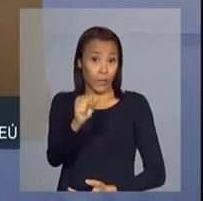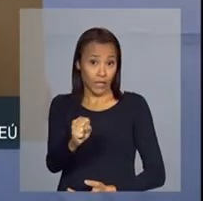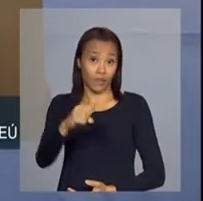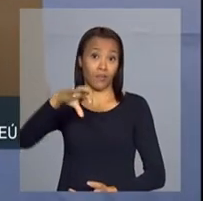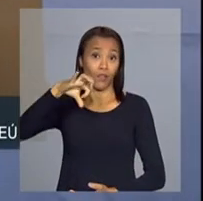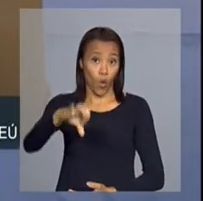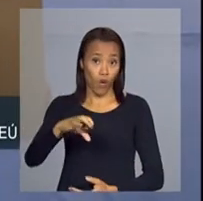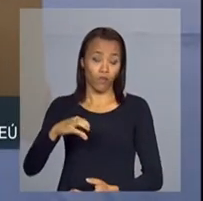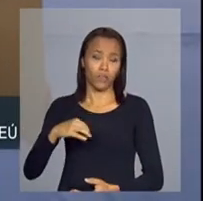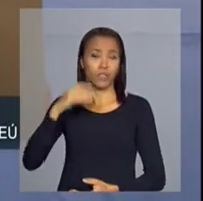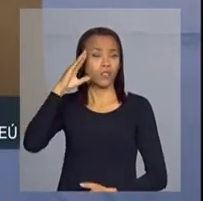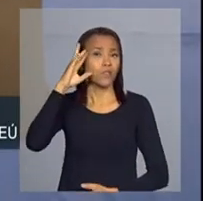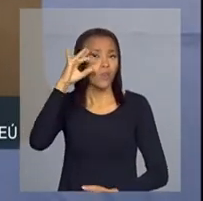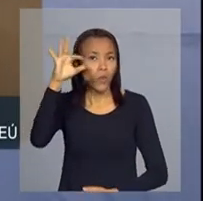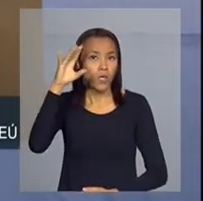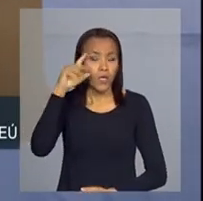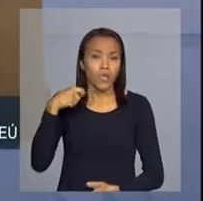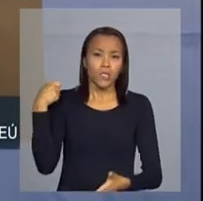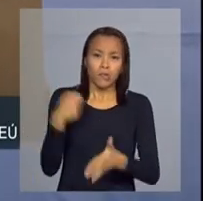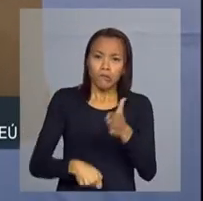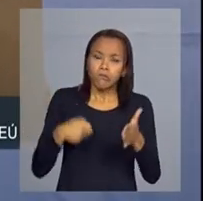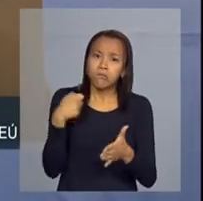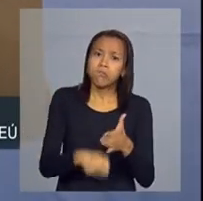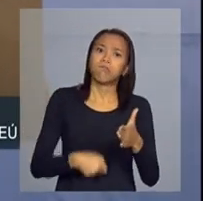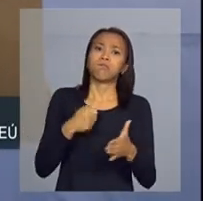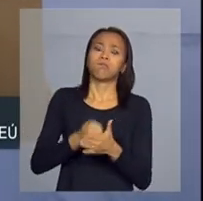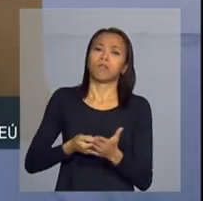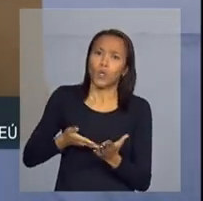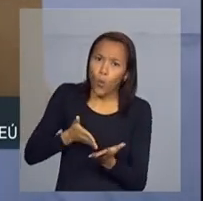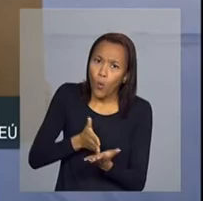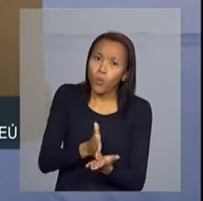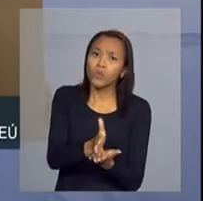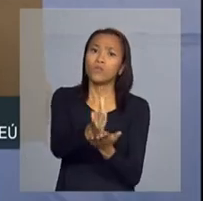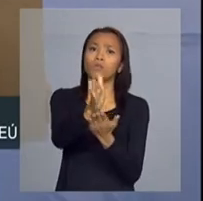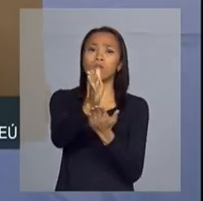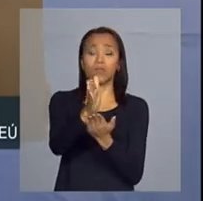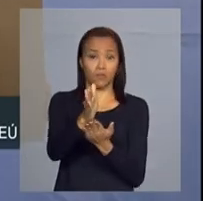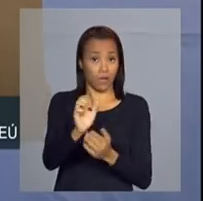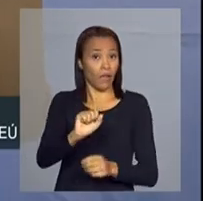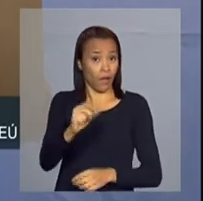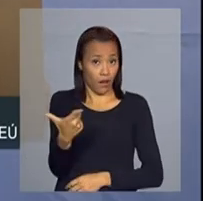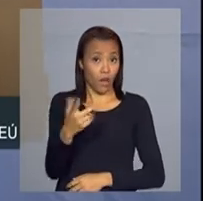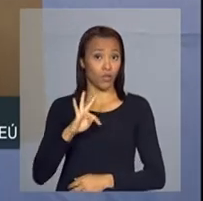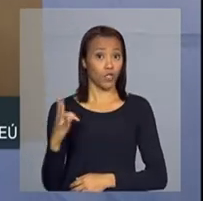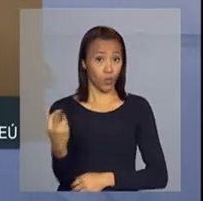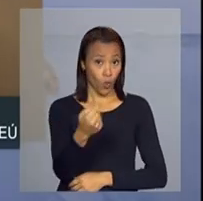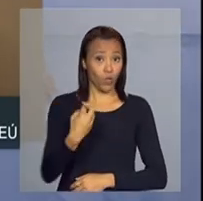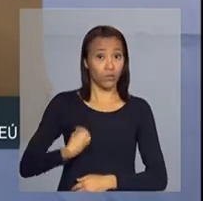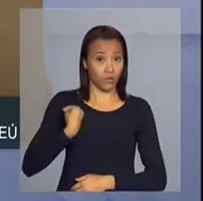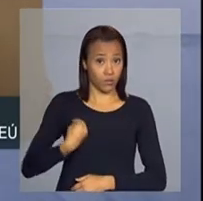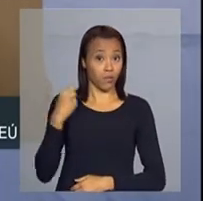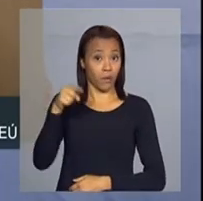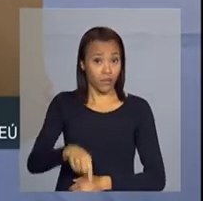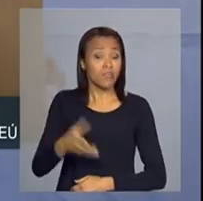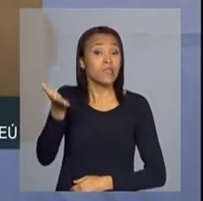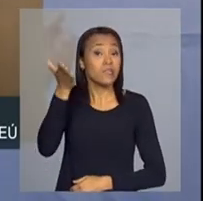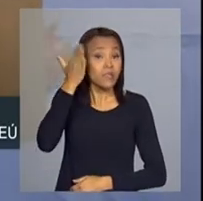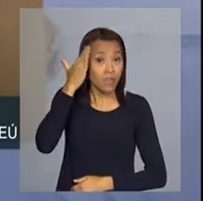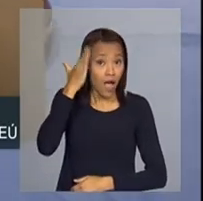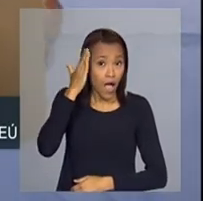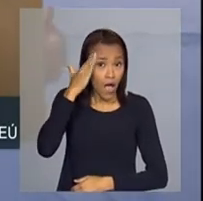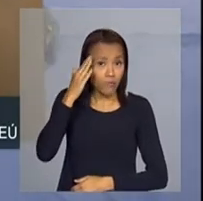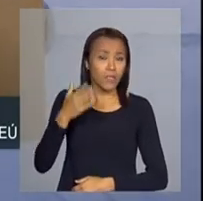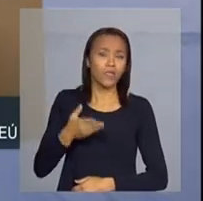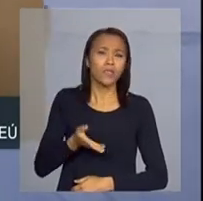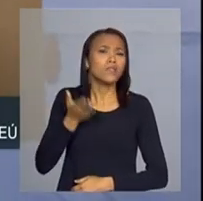lutando, pelejando. E é evidente que todos aqui têm legitimidade para